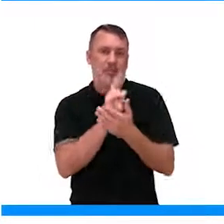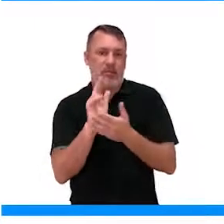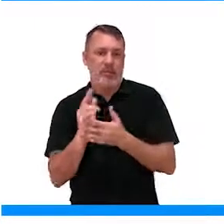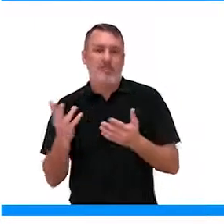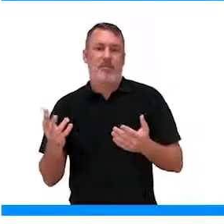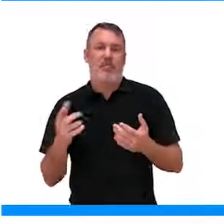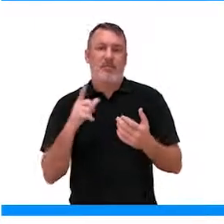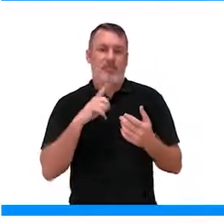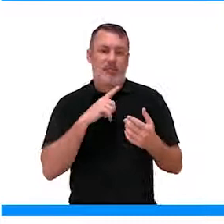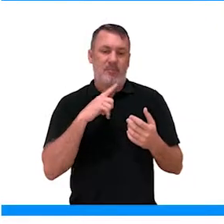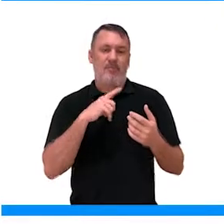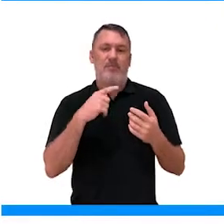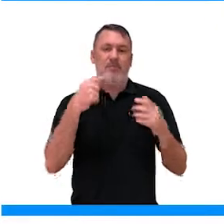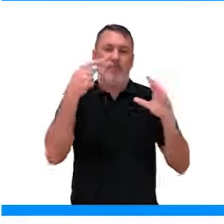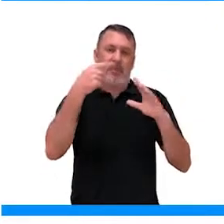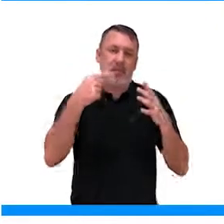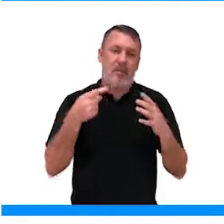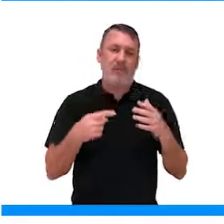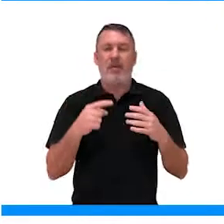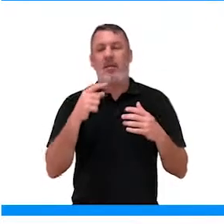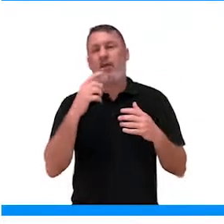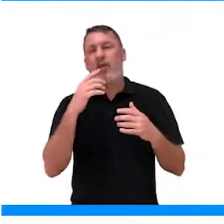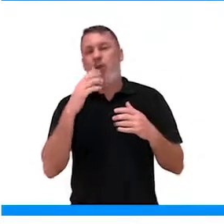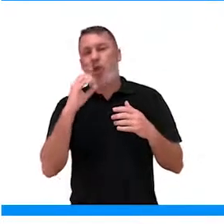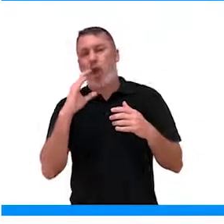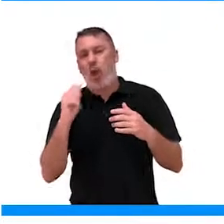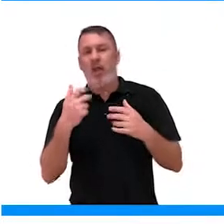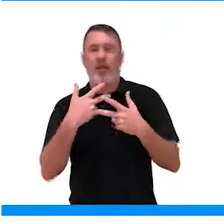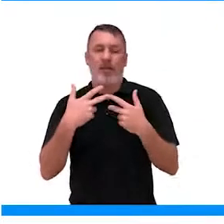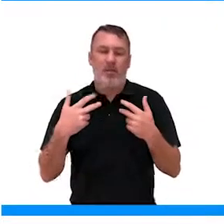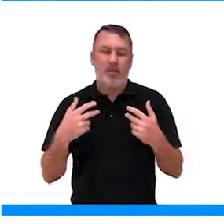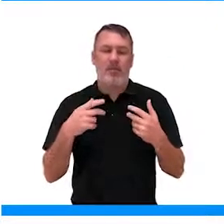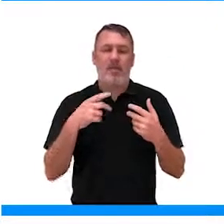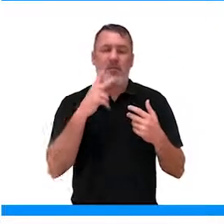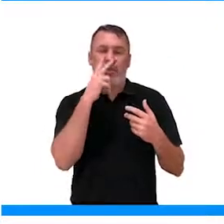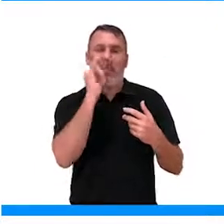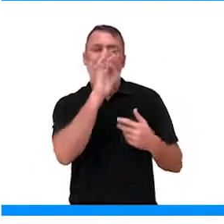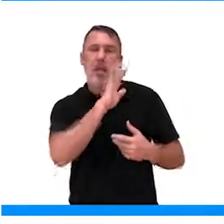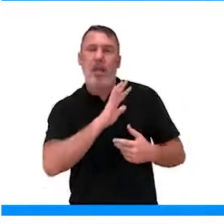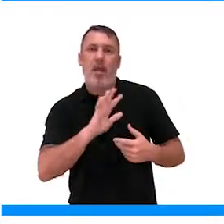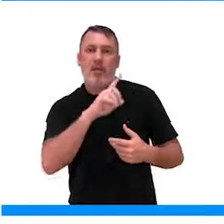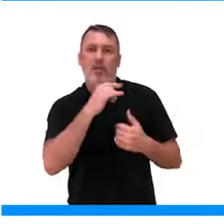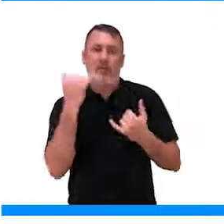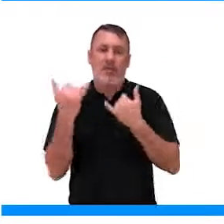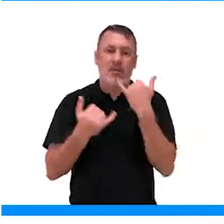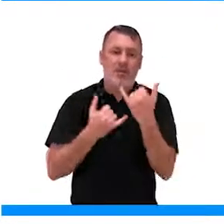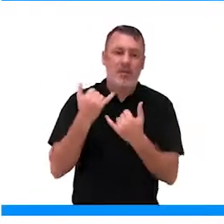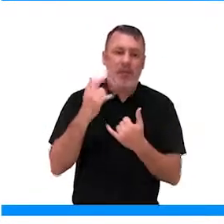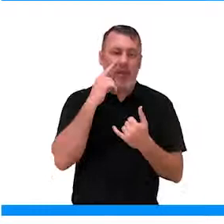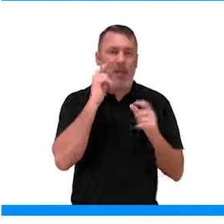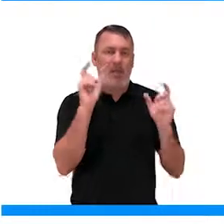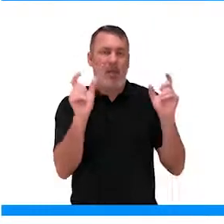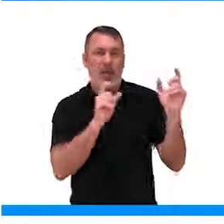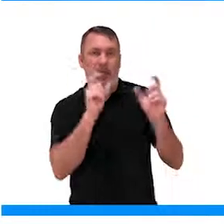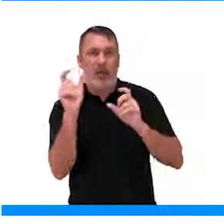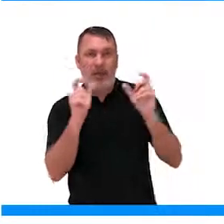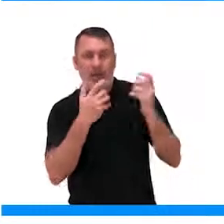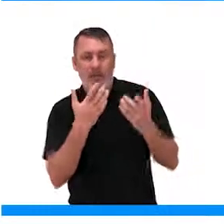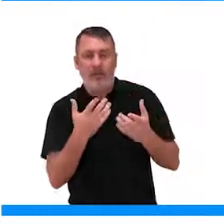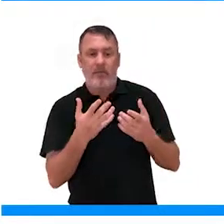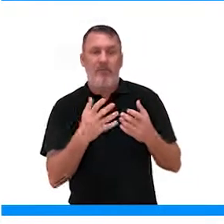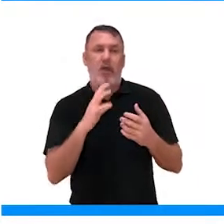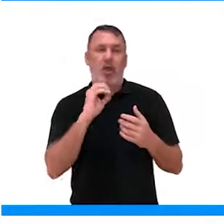que o jogo de cores ali, preto, vermelho, as próprias cores da Coca-Cola. E esse jogo de imagens, a brincadeira ali no fundo